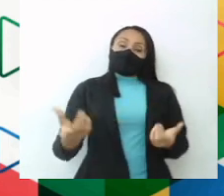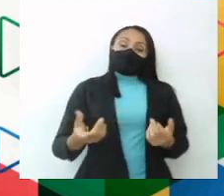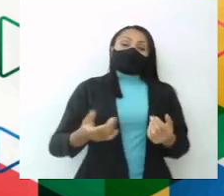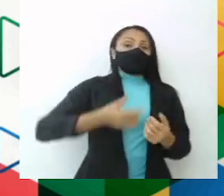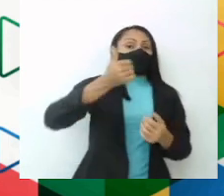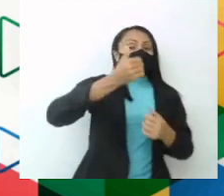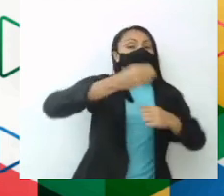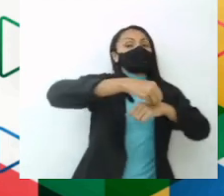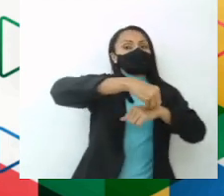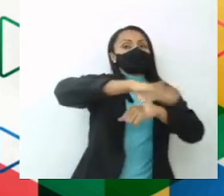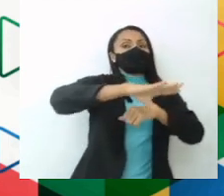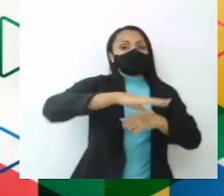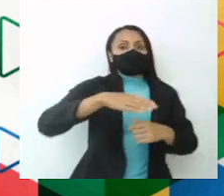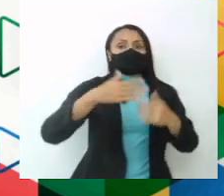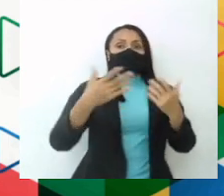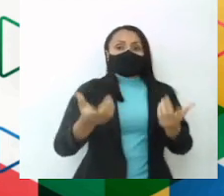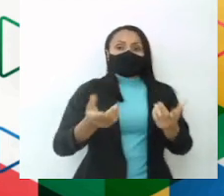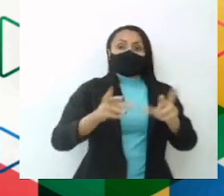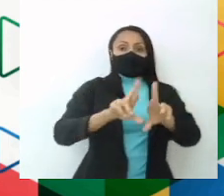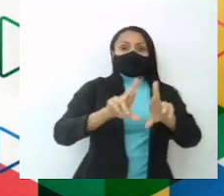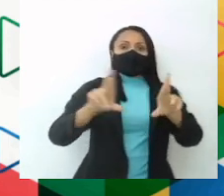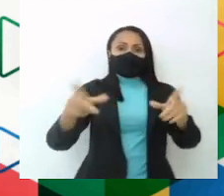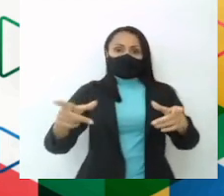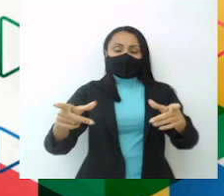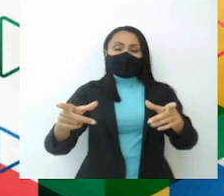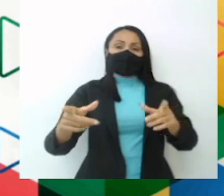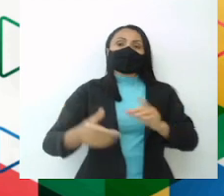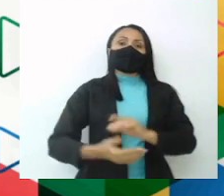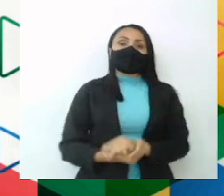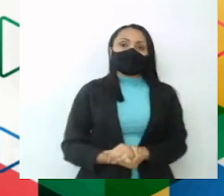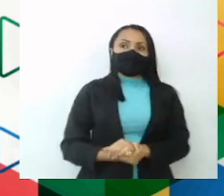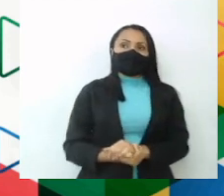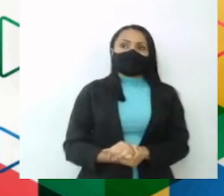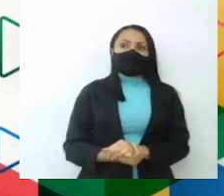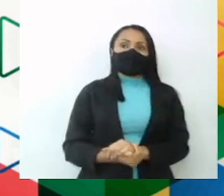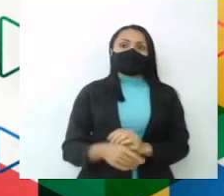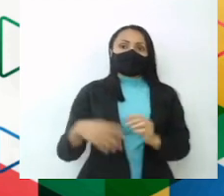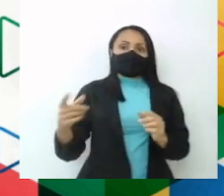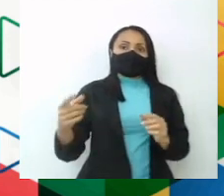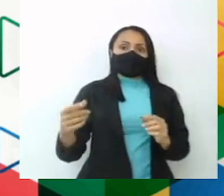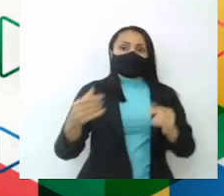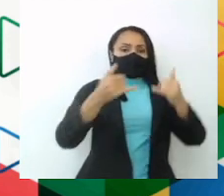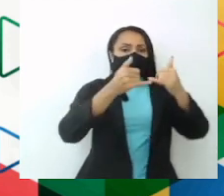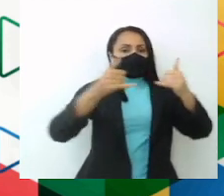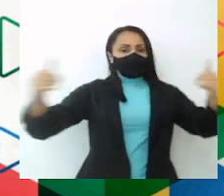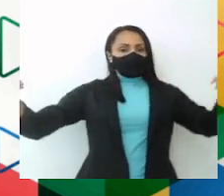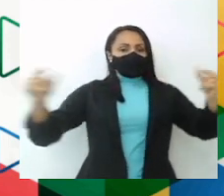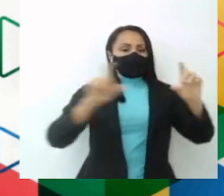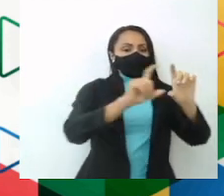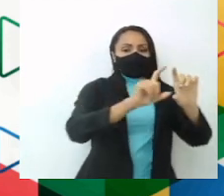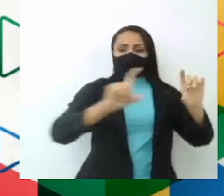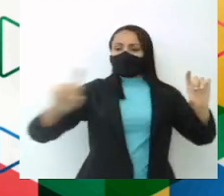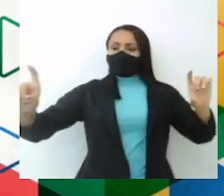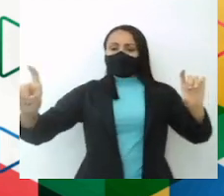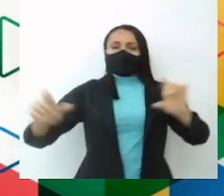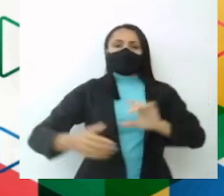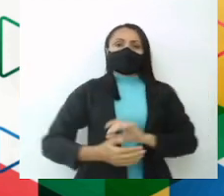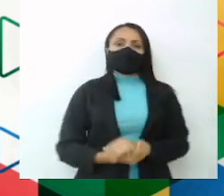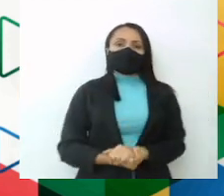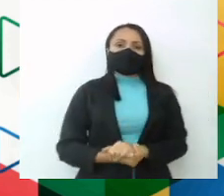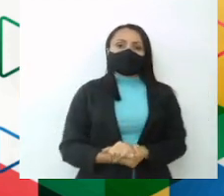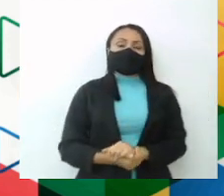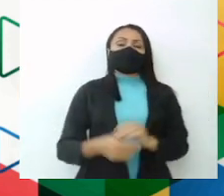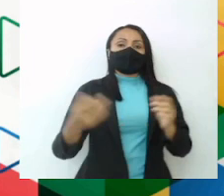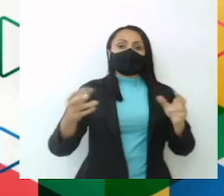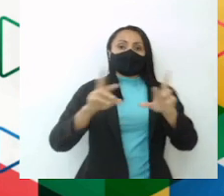que as grandezas de espécies diferentes devem estar na mesma linha. A mesma espécie na mesma coluna.